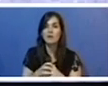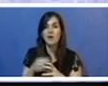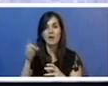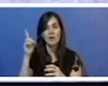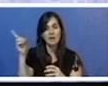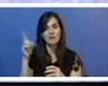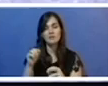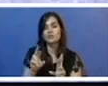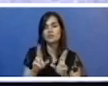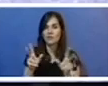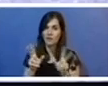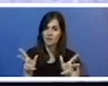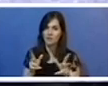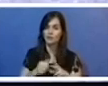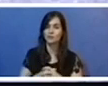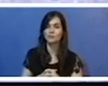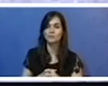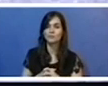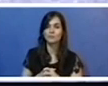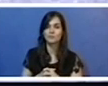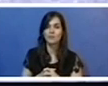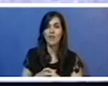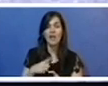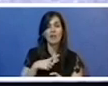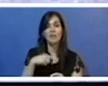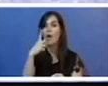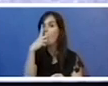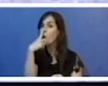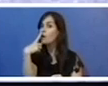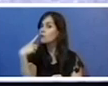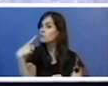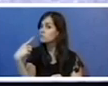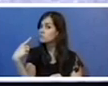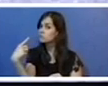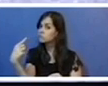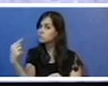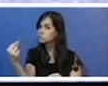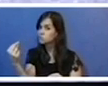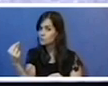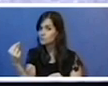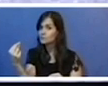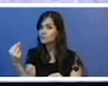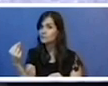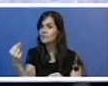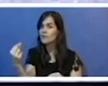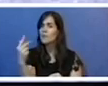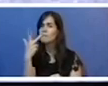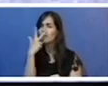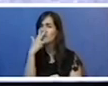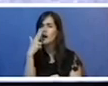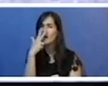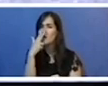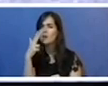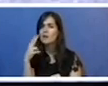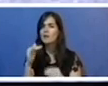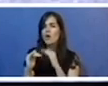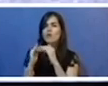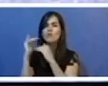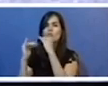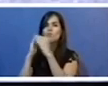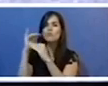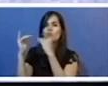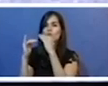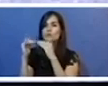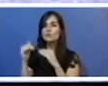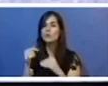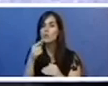é um monotremado. A equidna tem um bico que ele tem esse formato, ao longo da evolução foi